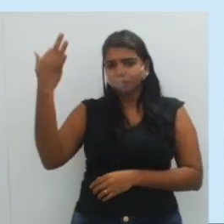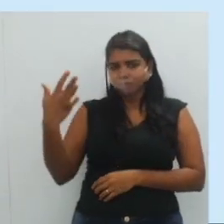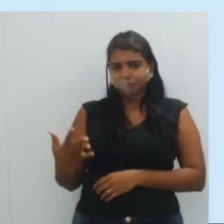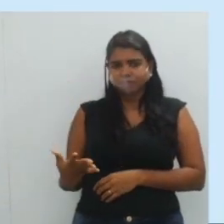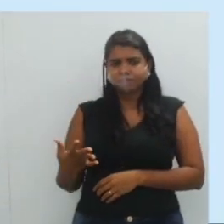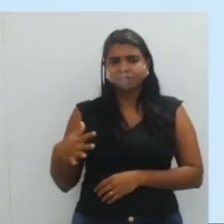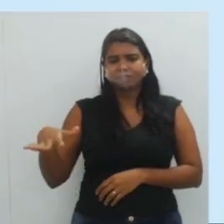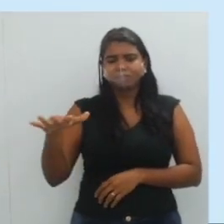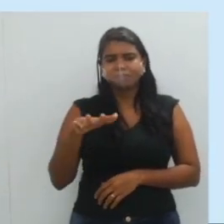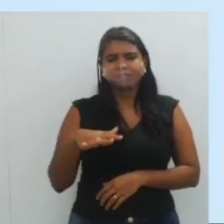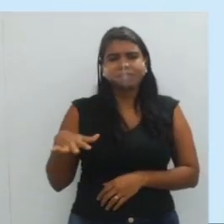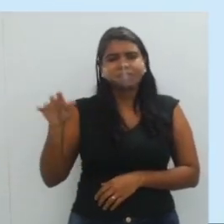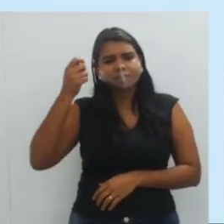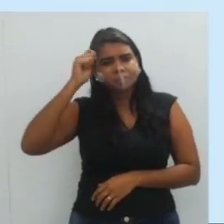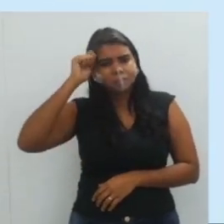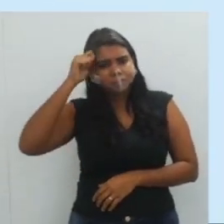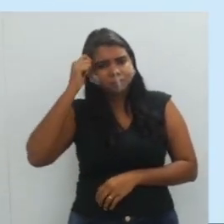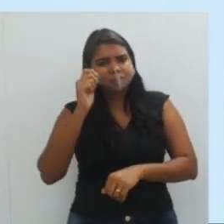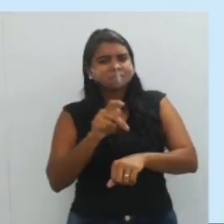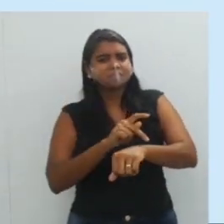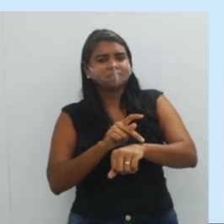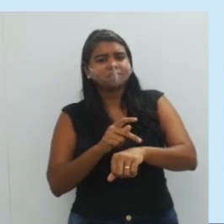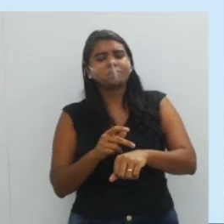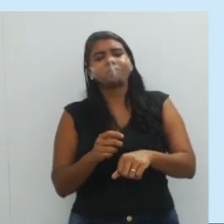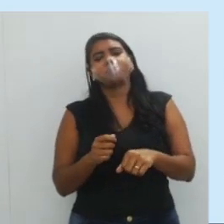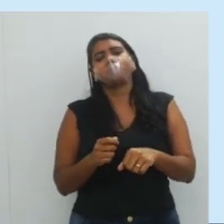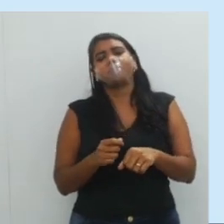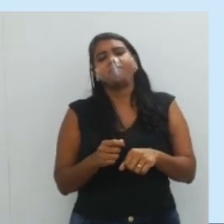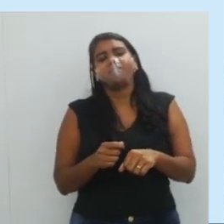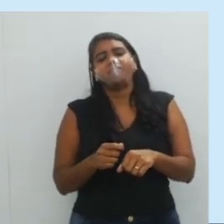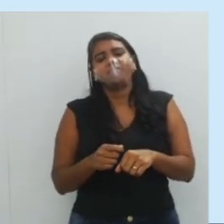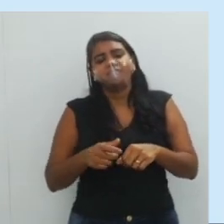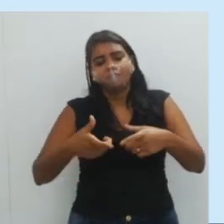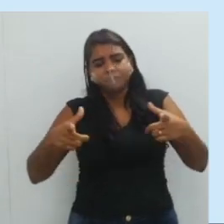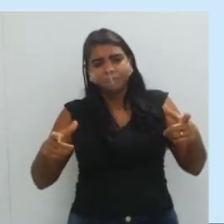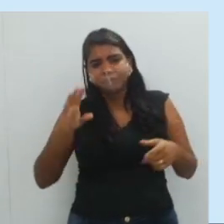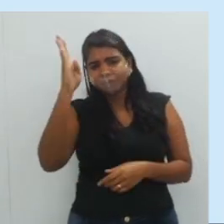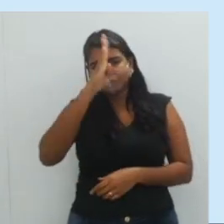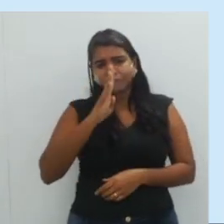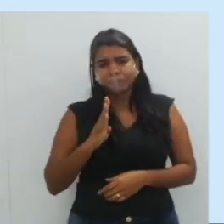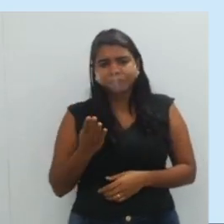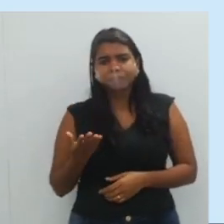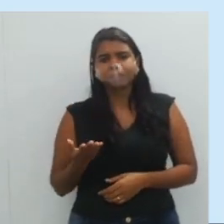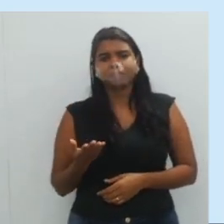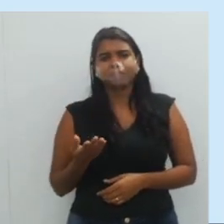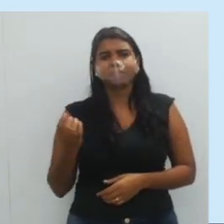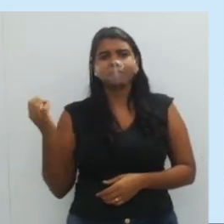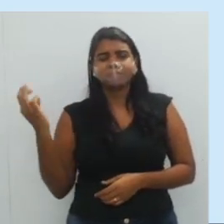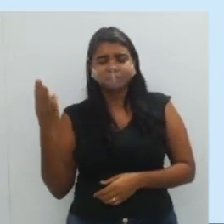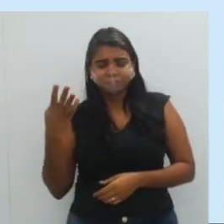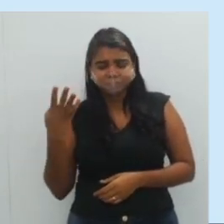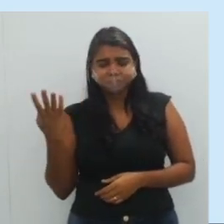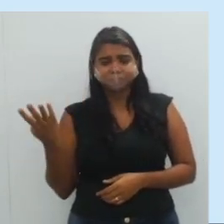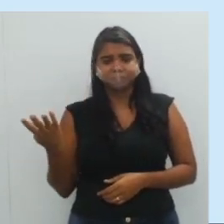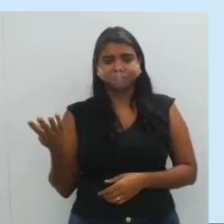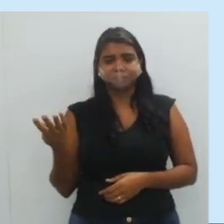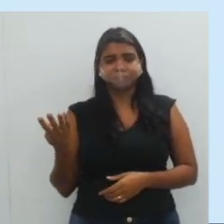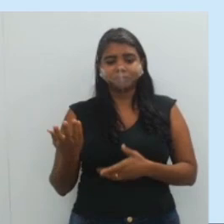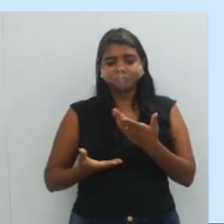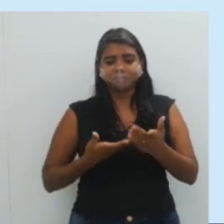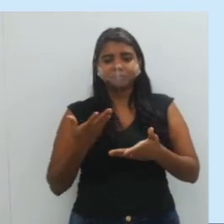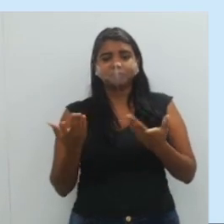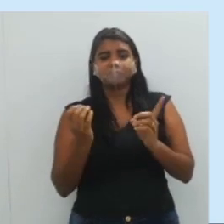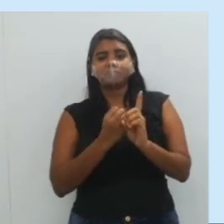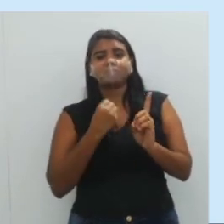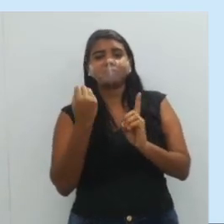população negra aqui no Brasil, nós observamos um grande contingente, mais uma vez, essa relação de quantidade, a questão de